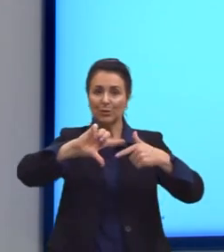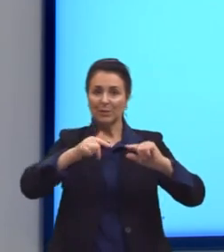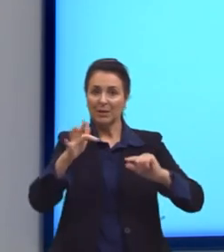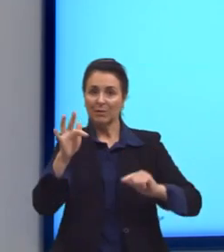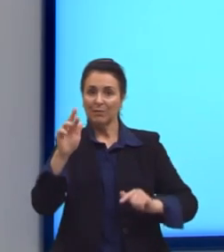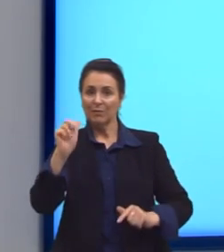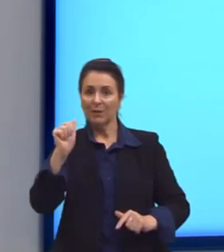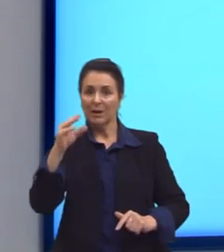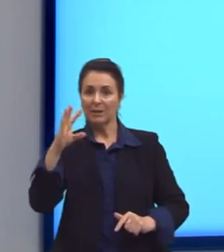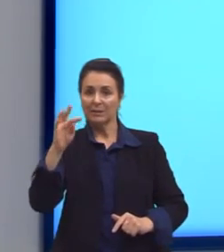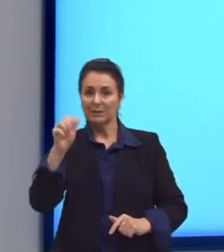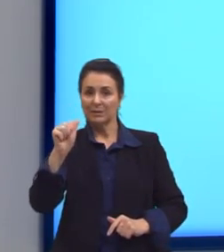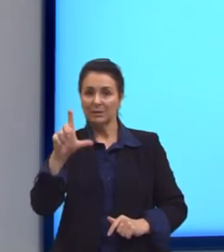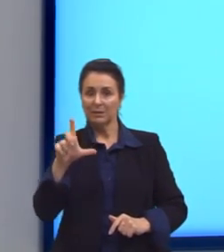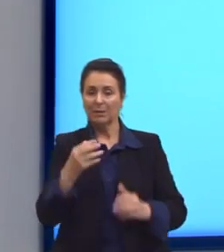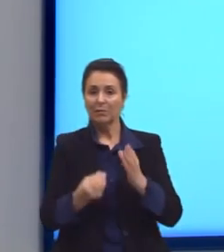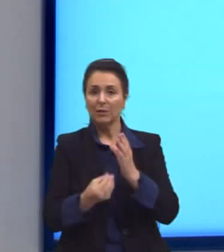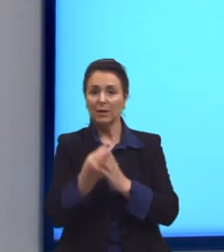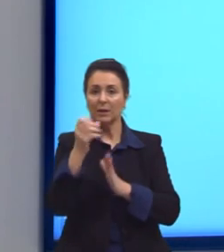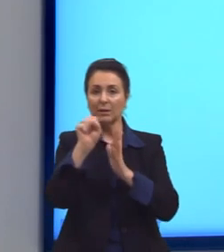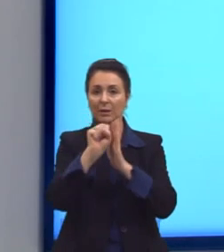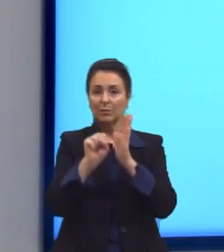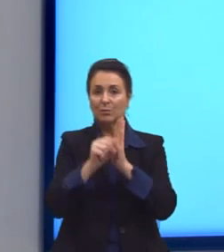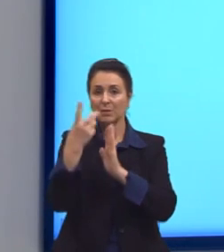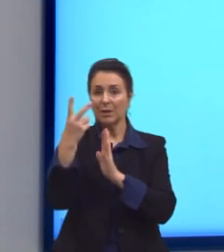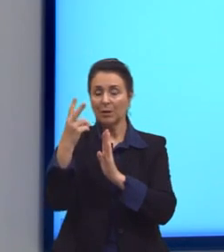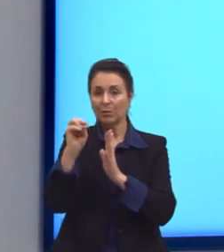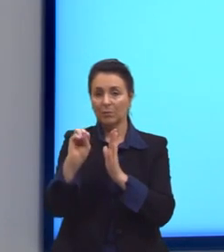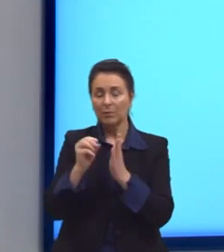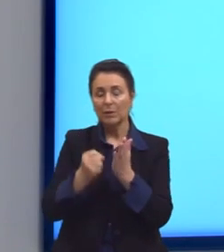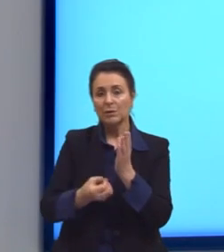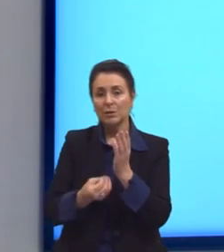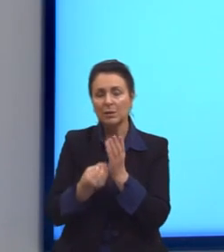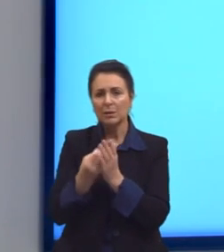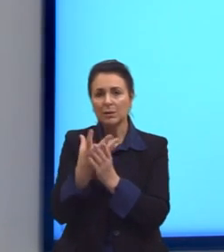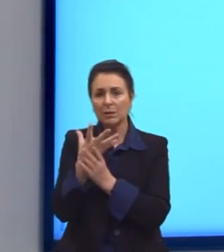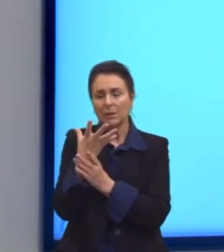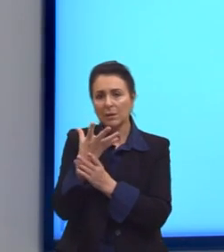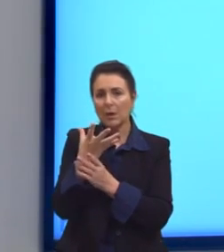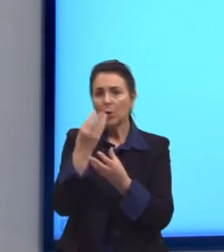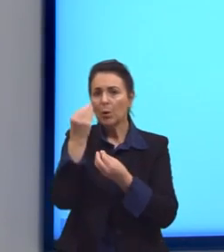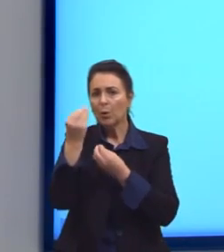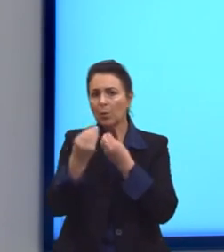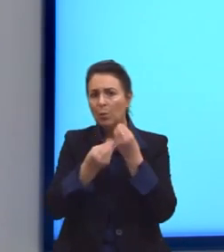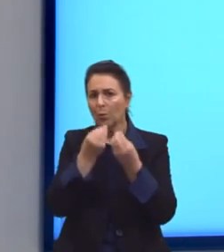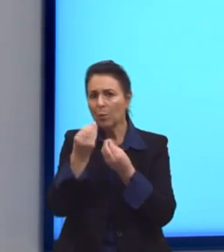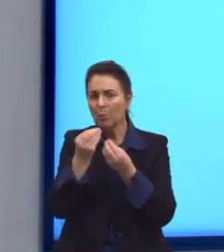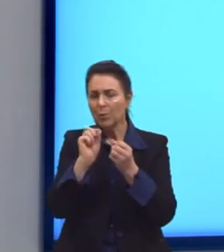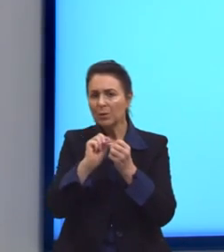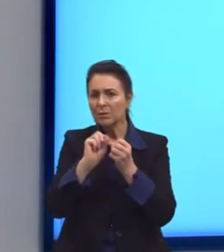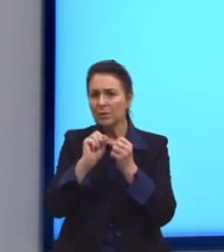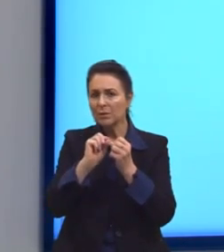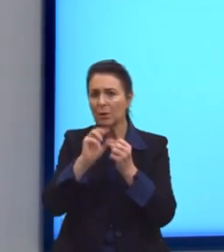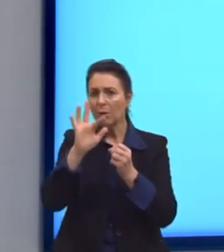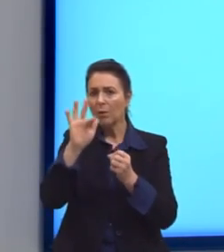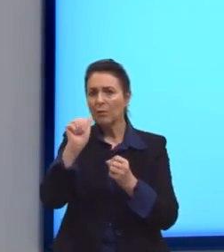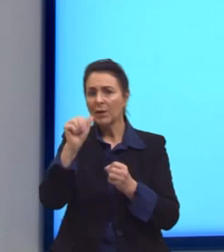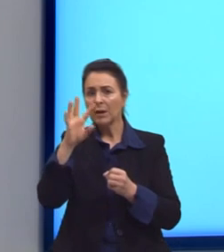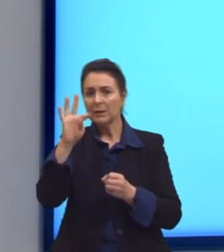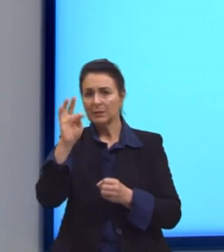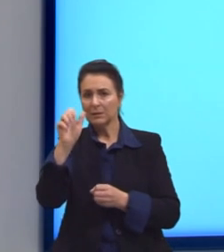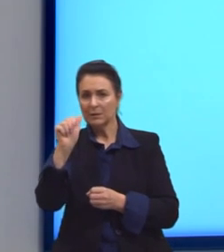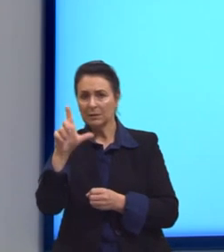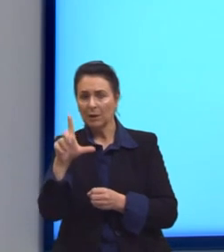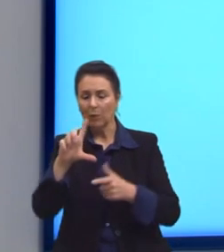criada no século XX, estuda as propriedades e o comportamento dos fractais, que são objetos geométricos